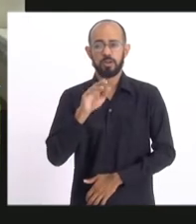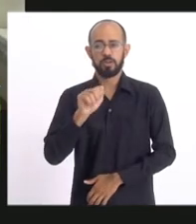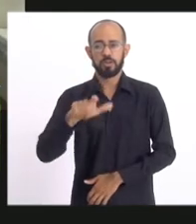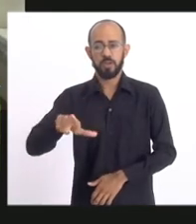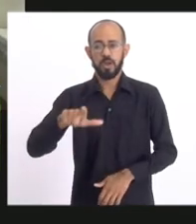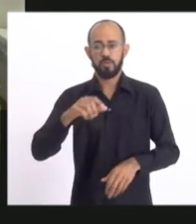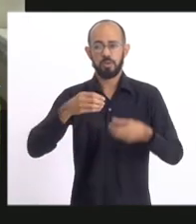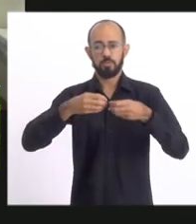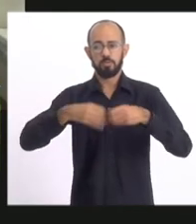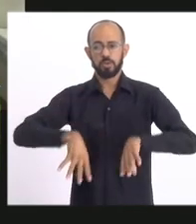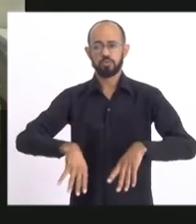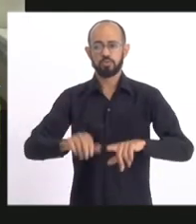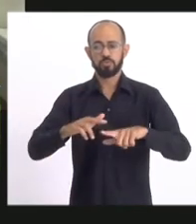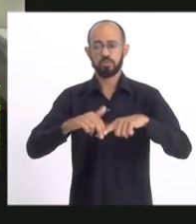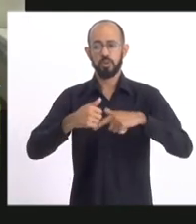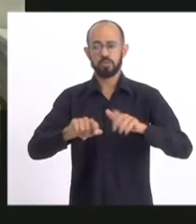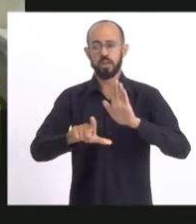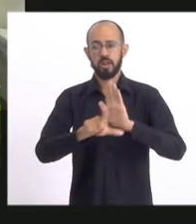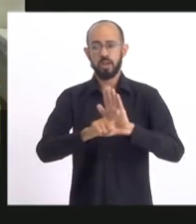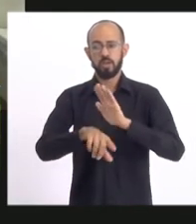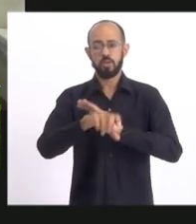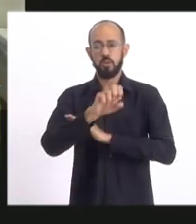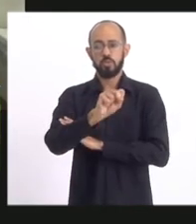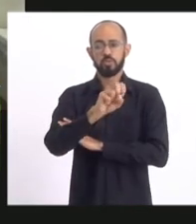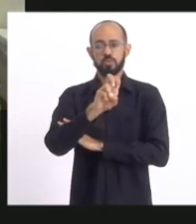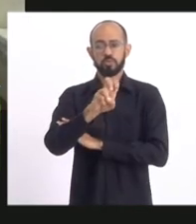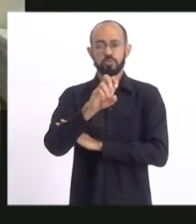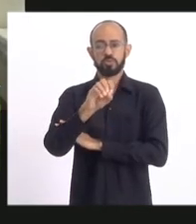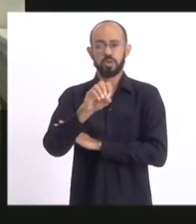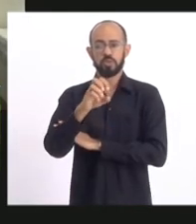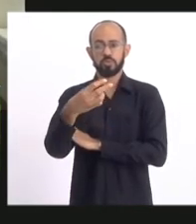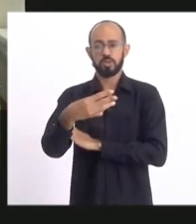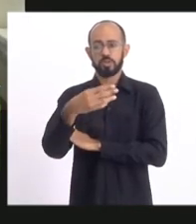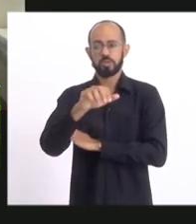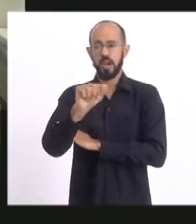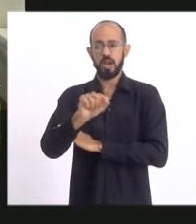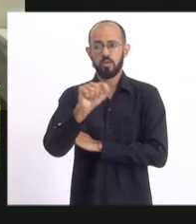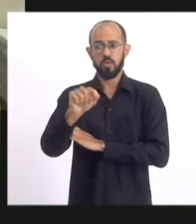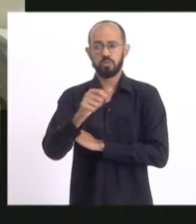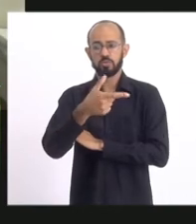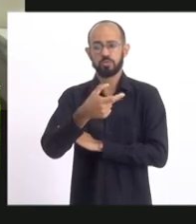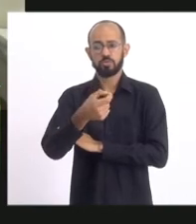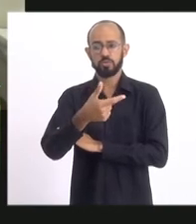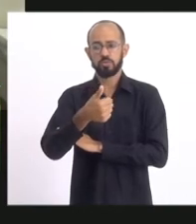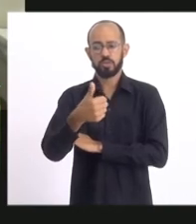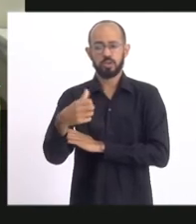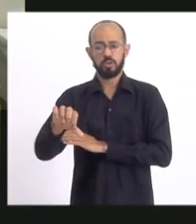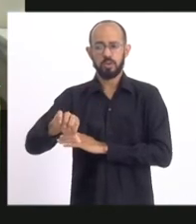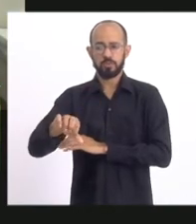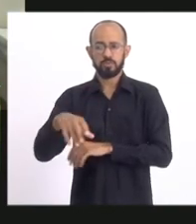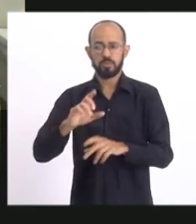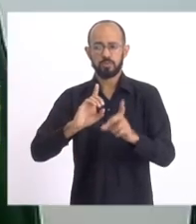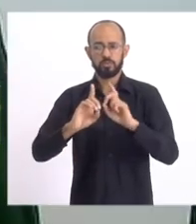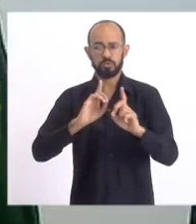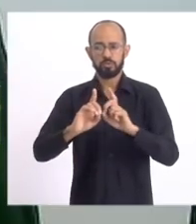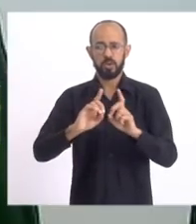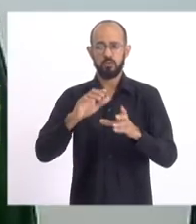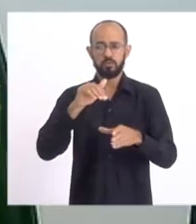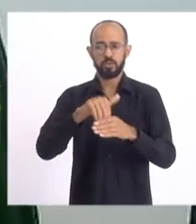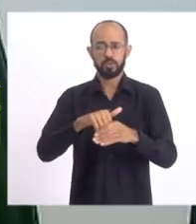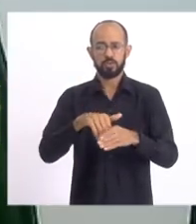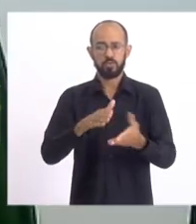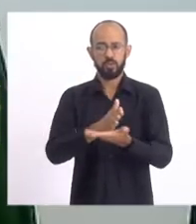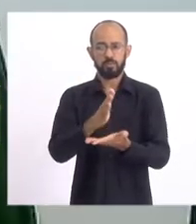pela prejudicabilidade pela lei 8503, de agosto de 19. Em discussão, em